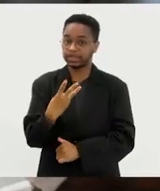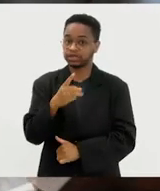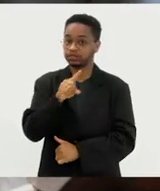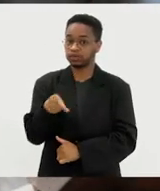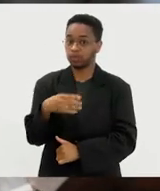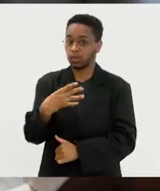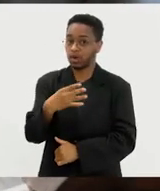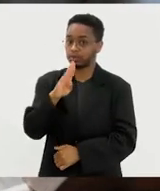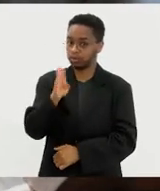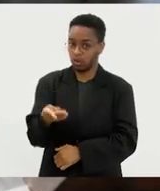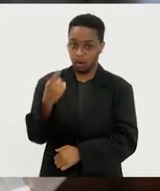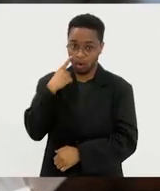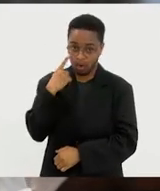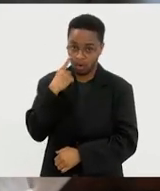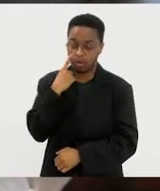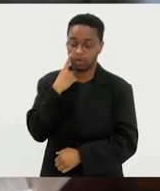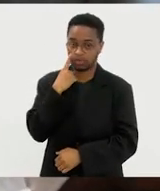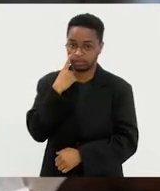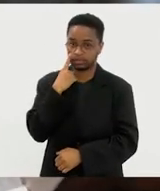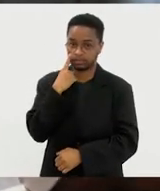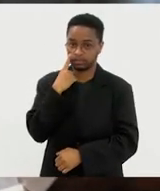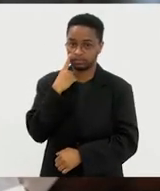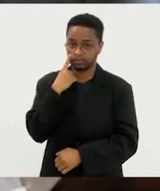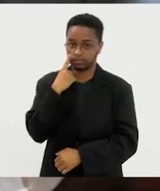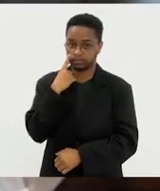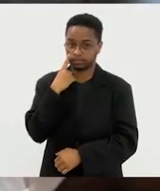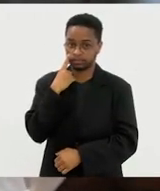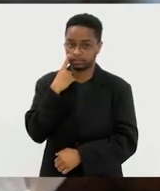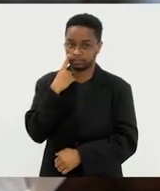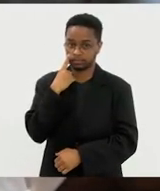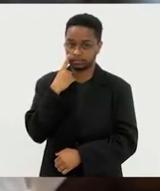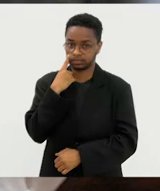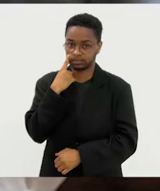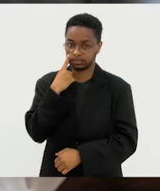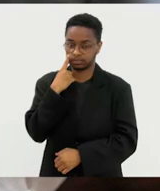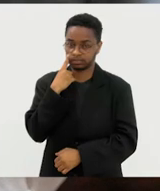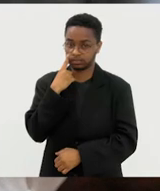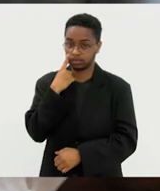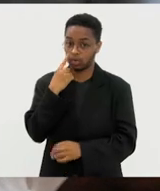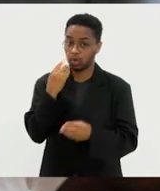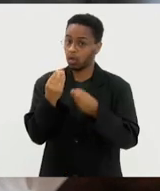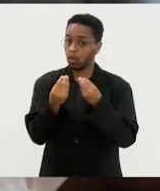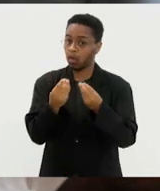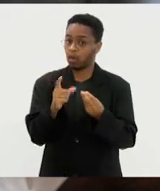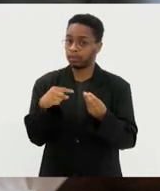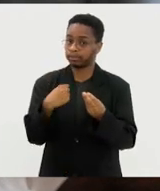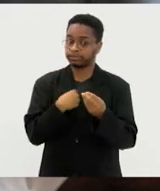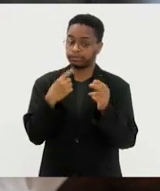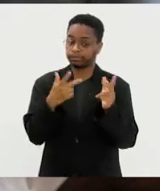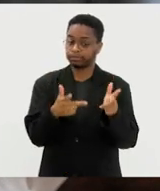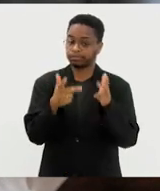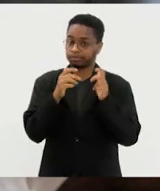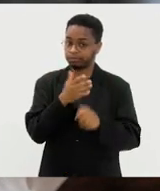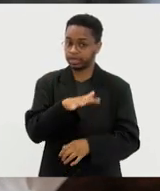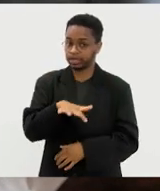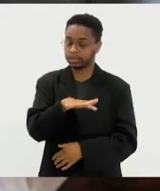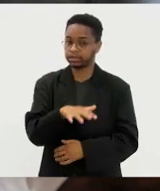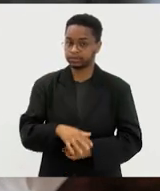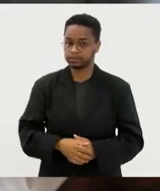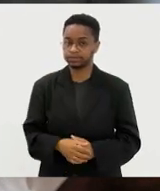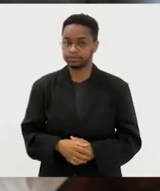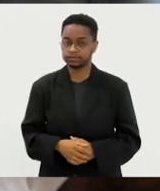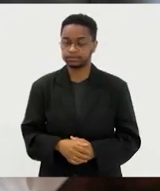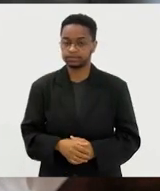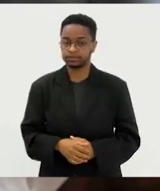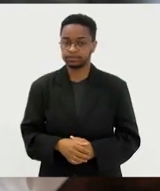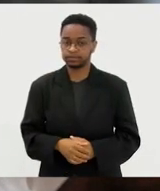bilhões, olha só a coisa mais sinistra que eu ia ver na vida. Nós íamos